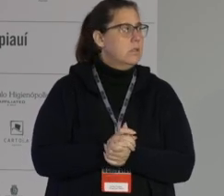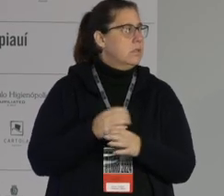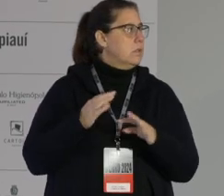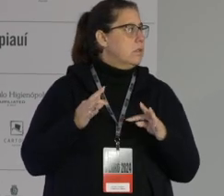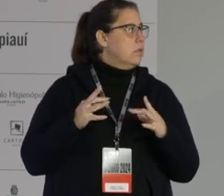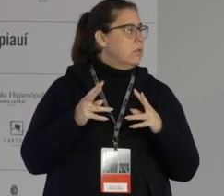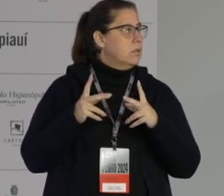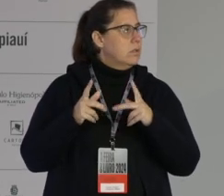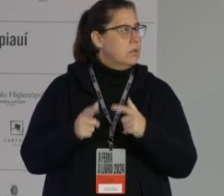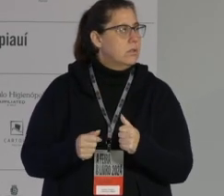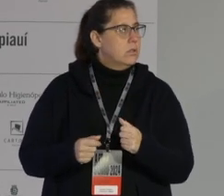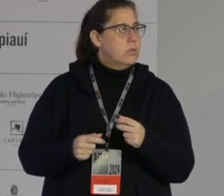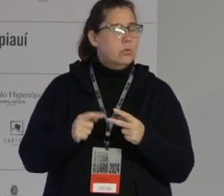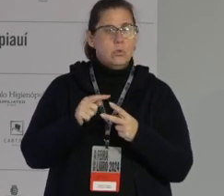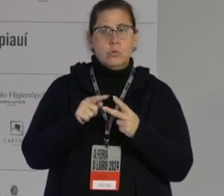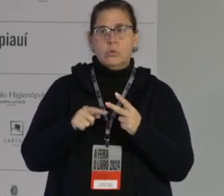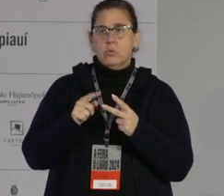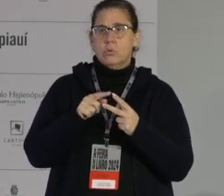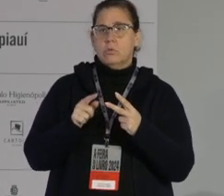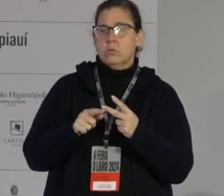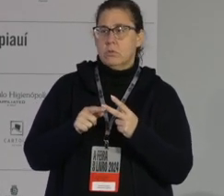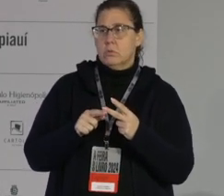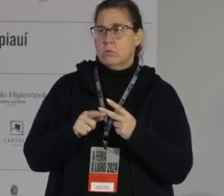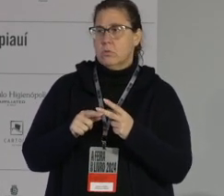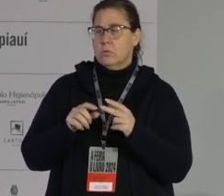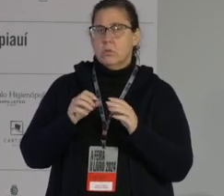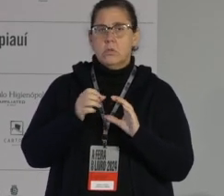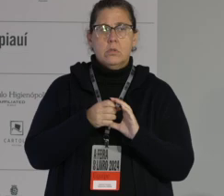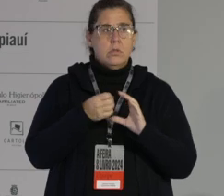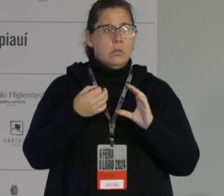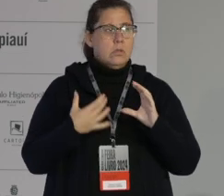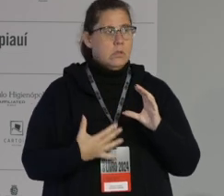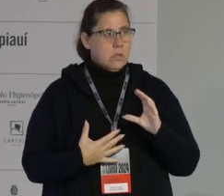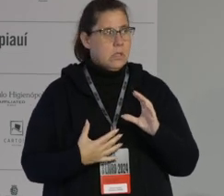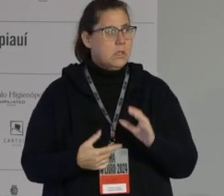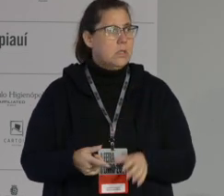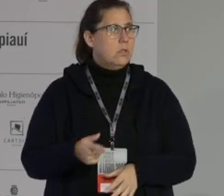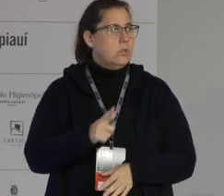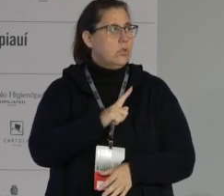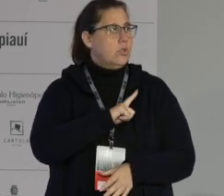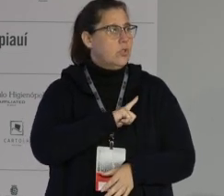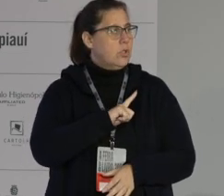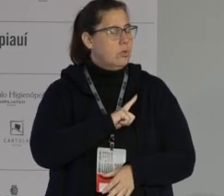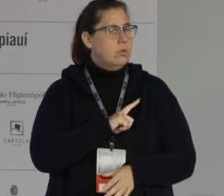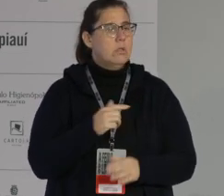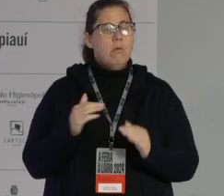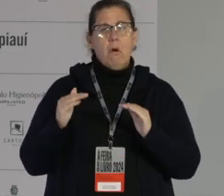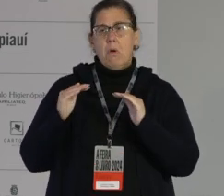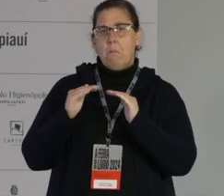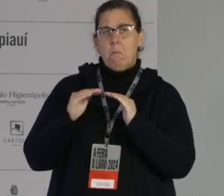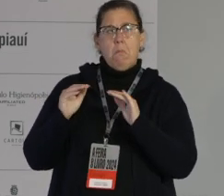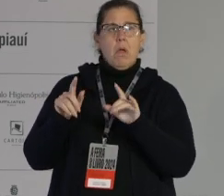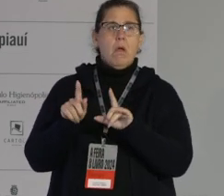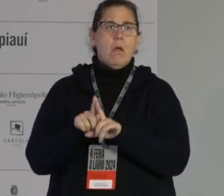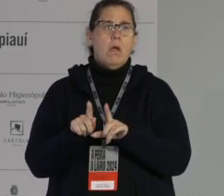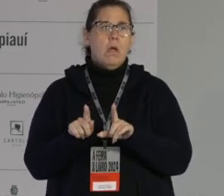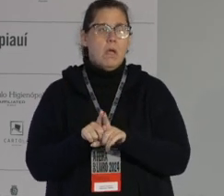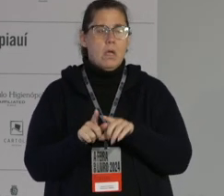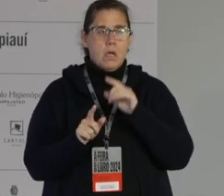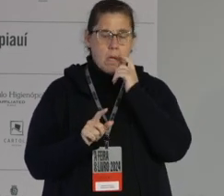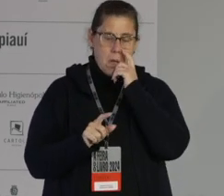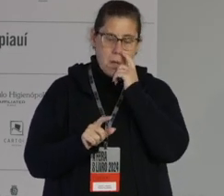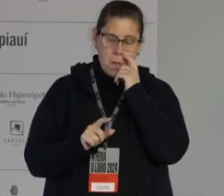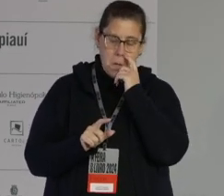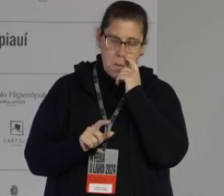esses dois contos que têm esse elemento desse grupo político dos Getulinhos, ele dialoga muito com essa